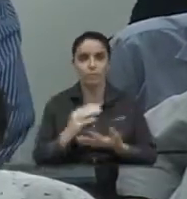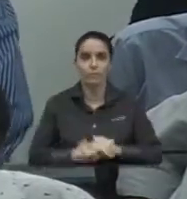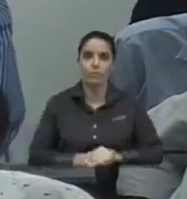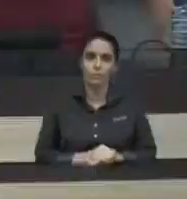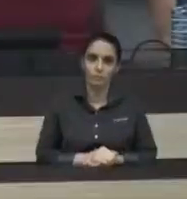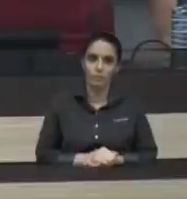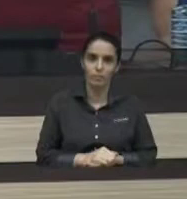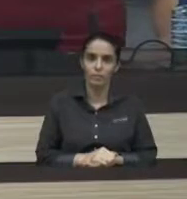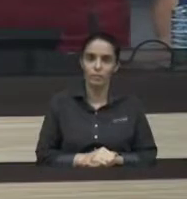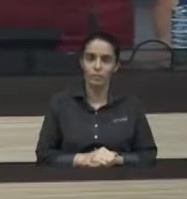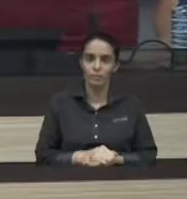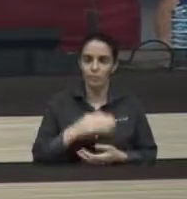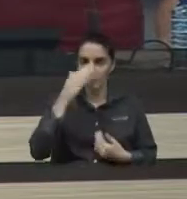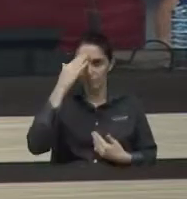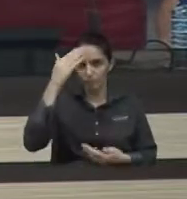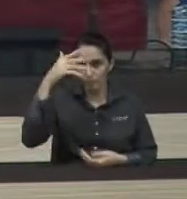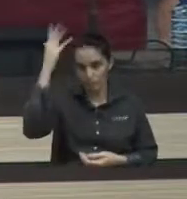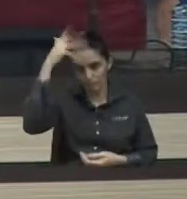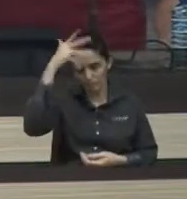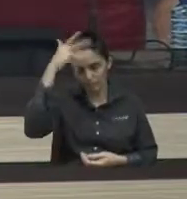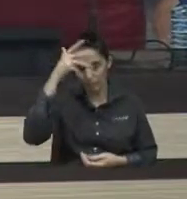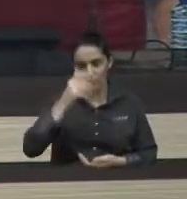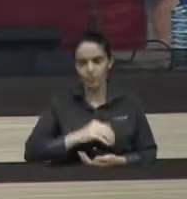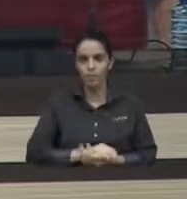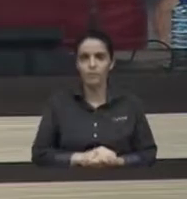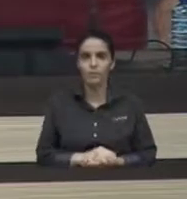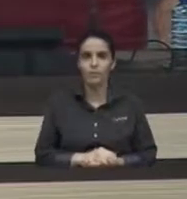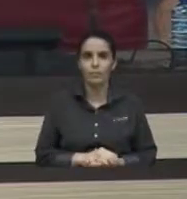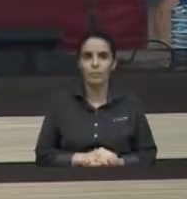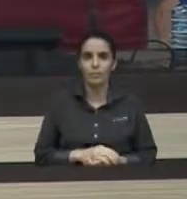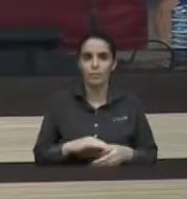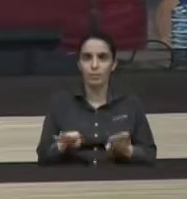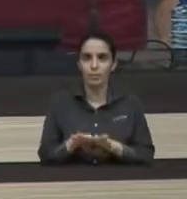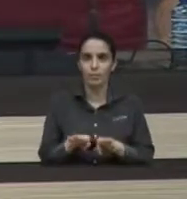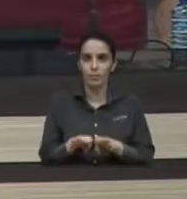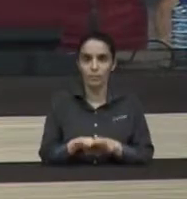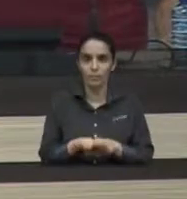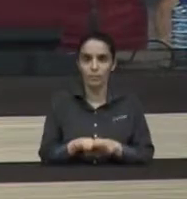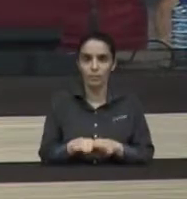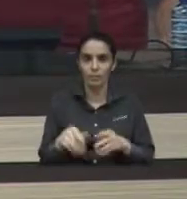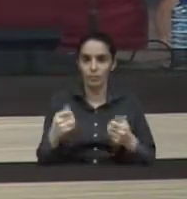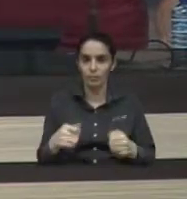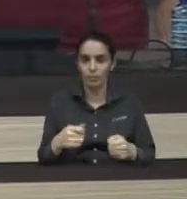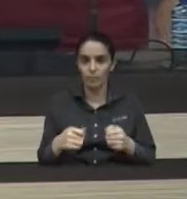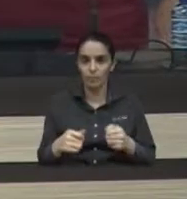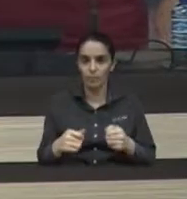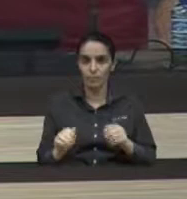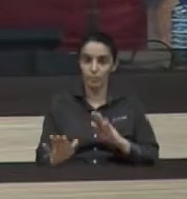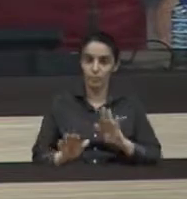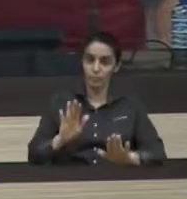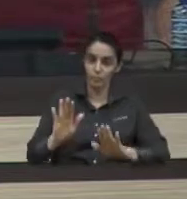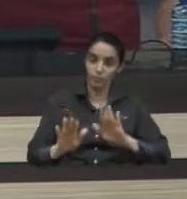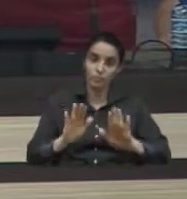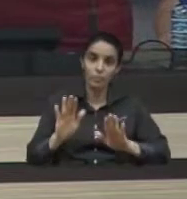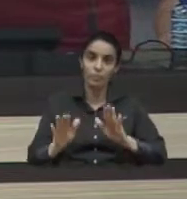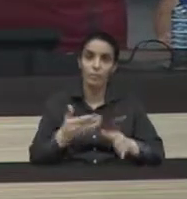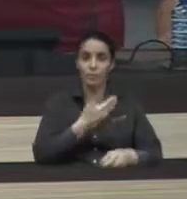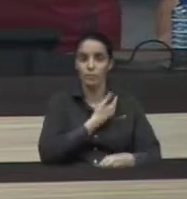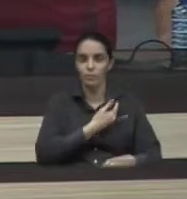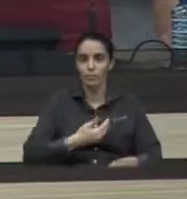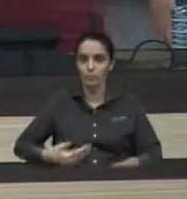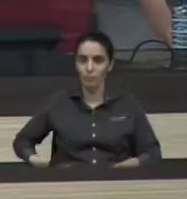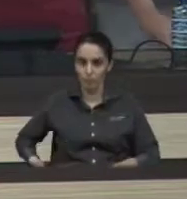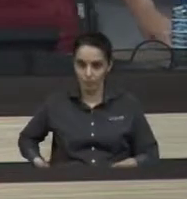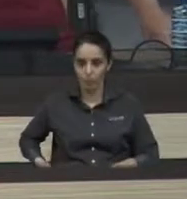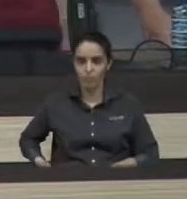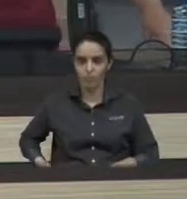Obrigado, vereador. Imagina. E também aqui falar da importância que tem que ter a estabilidade política da cidade para que venham grandes